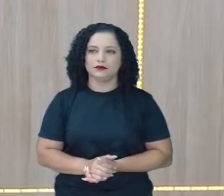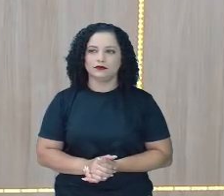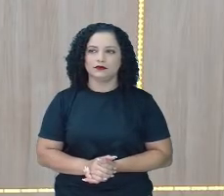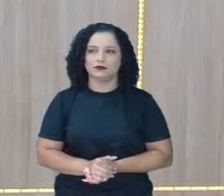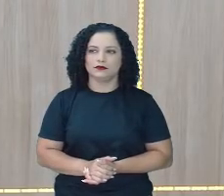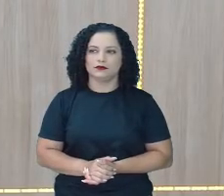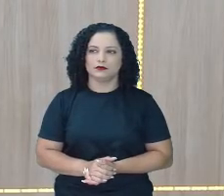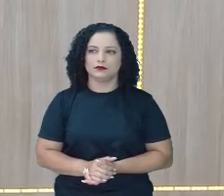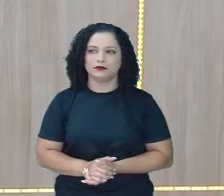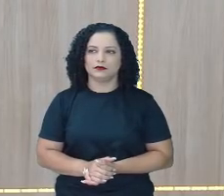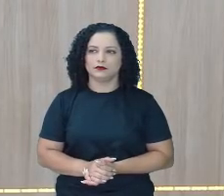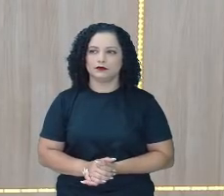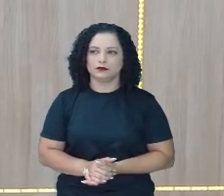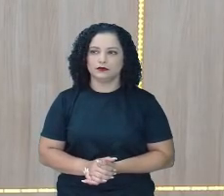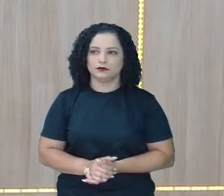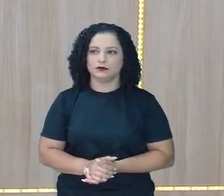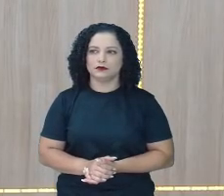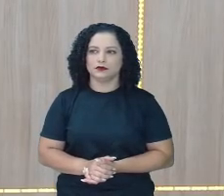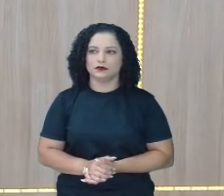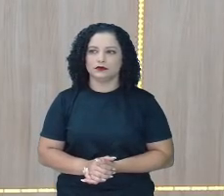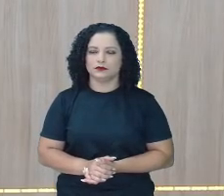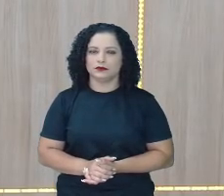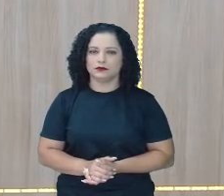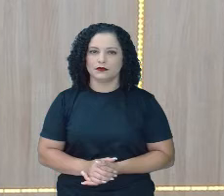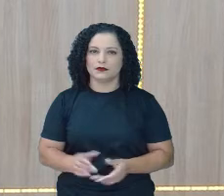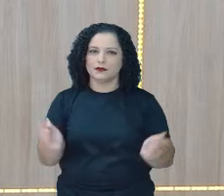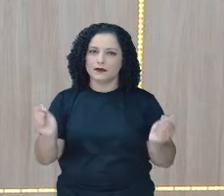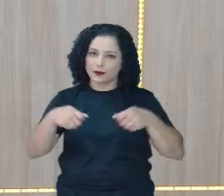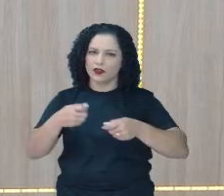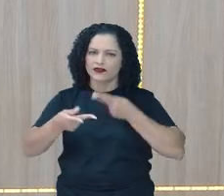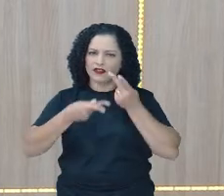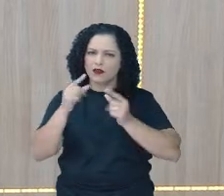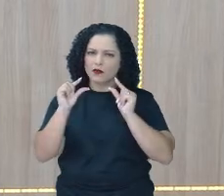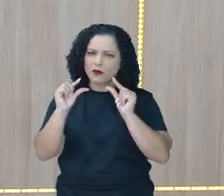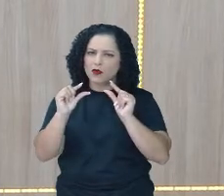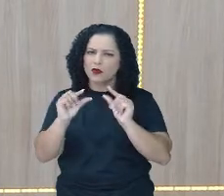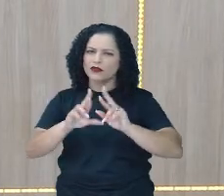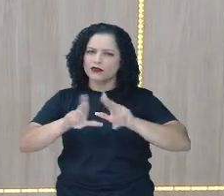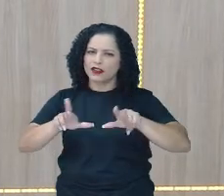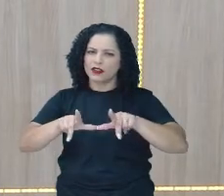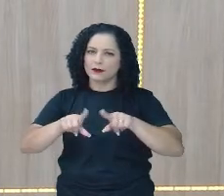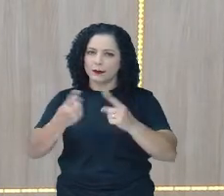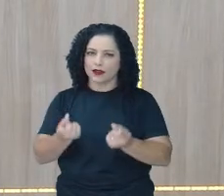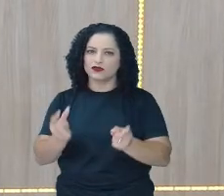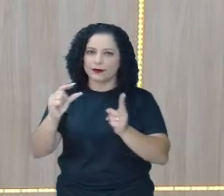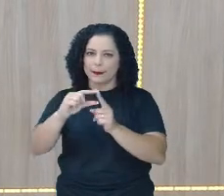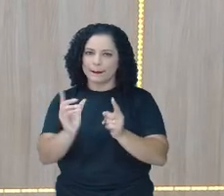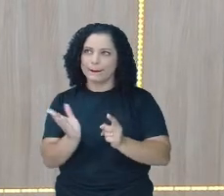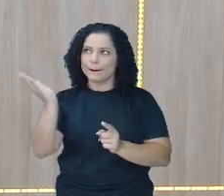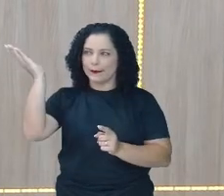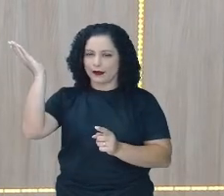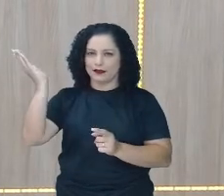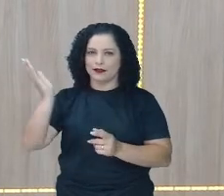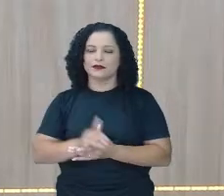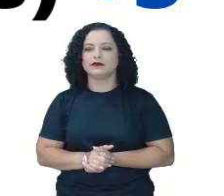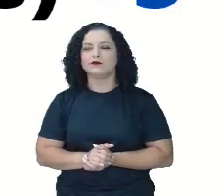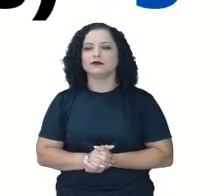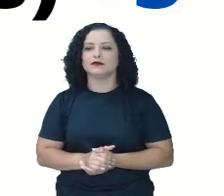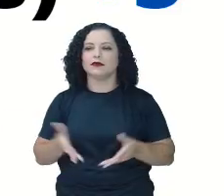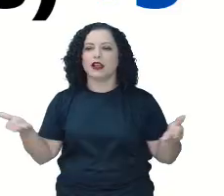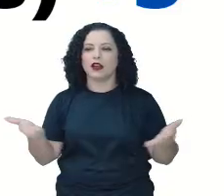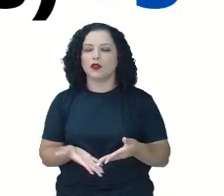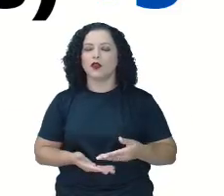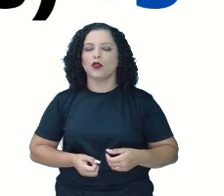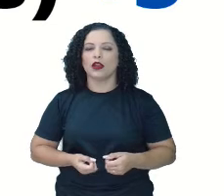Potatoes. Alguém pode dizer um pouquinho diferente, mas assim ainda é a mesma palavra. Tá, vamos lá. Quinta regrinha de agora.